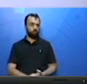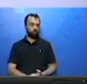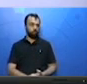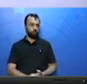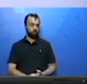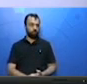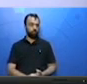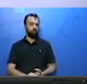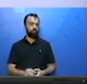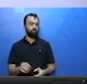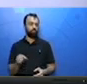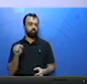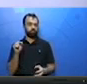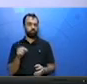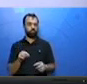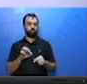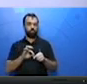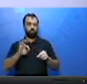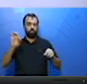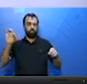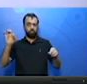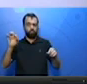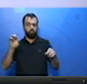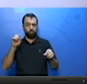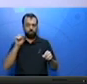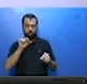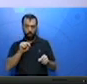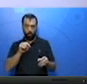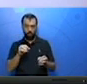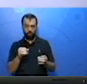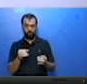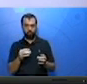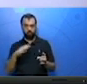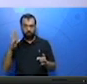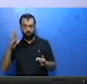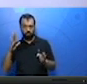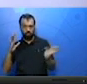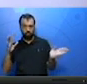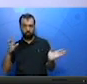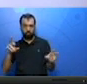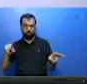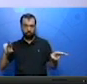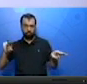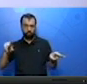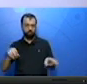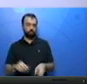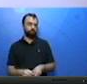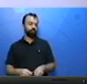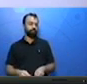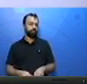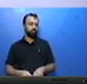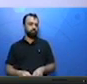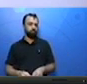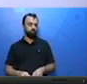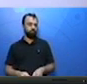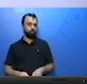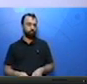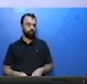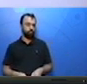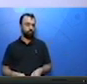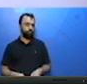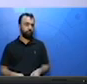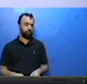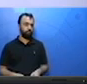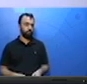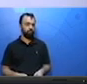Última parte é o ponto médio de um segmento no plano cartesiano. O ponto médio é fácil. A abscissa do ponto médio é